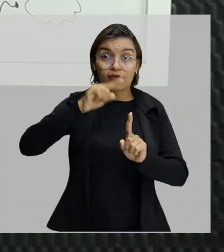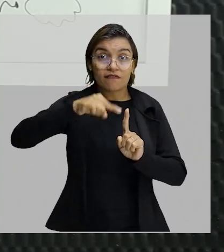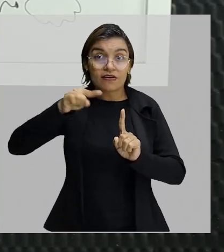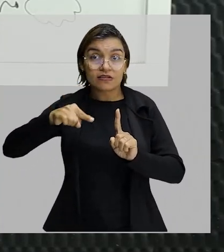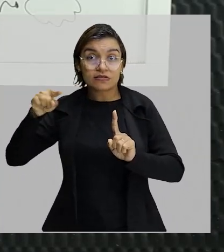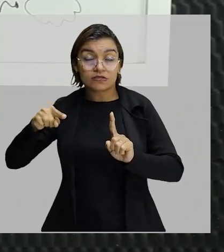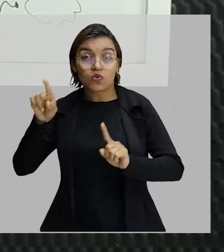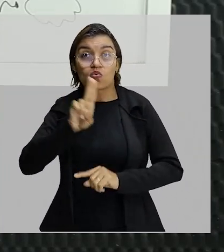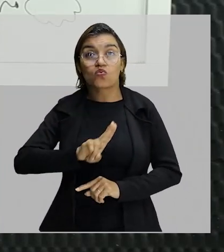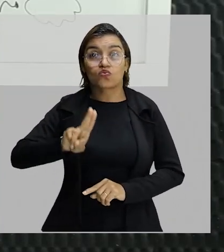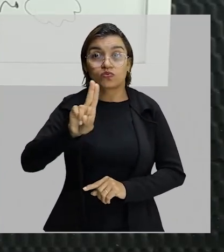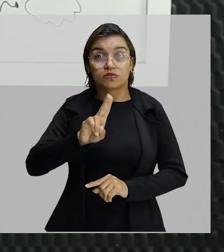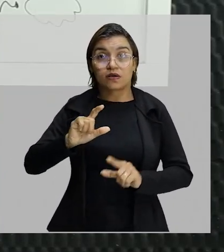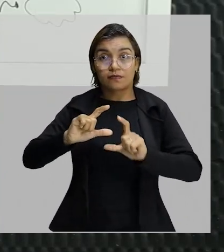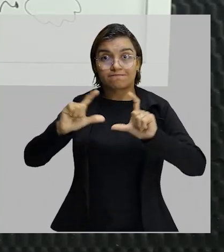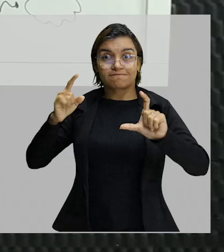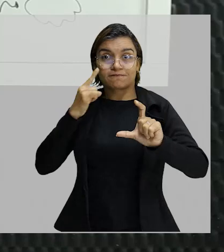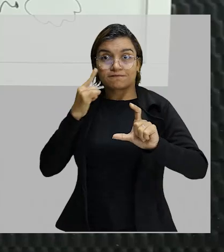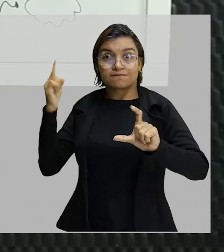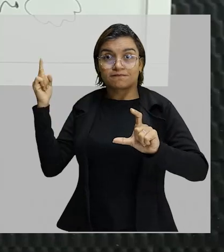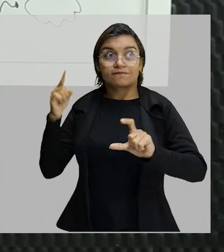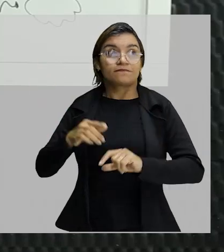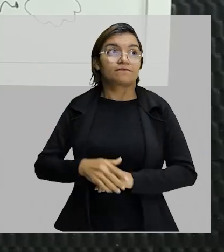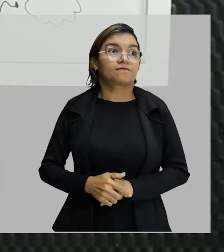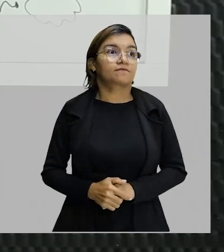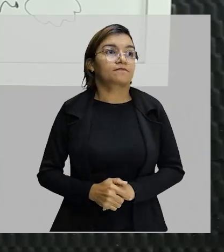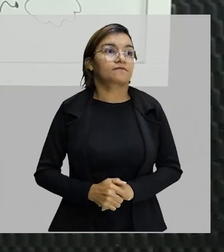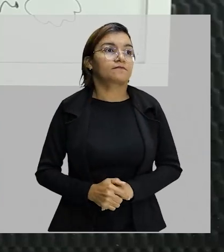Então, nós vamos utilizar aqui